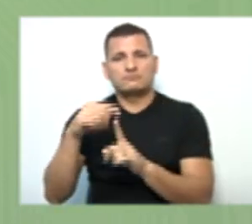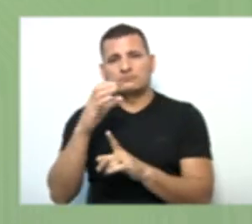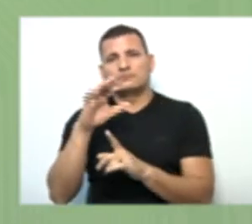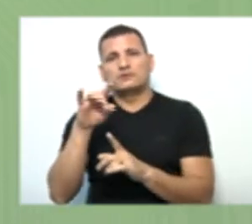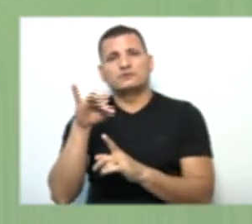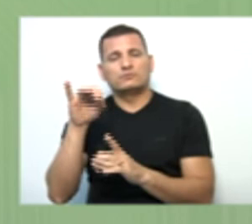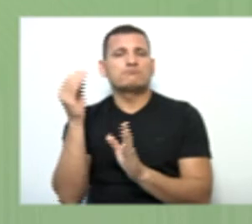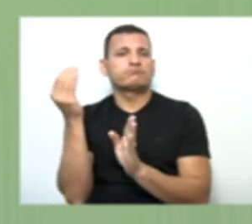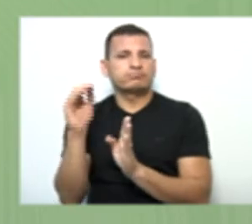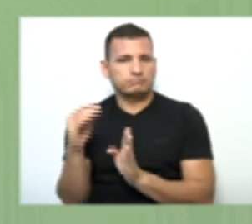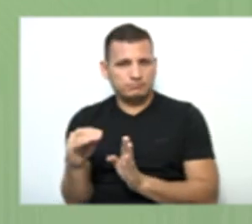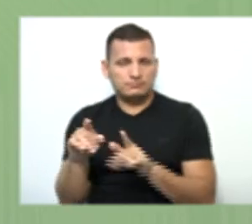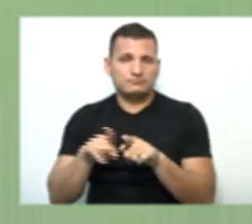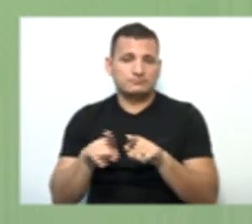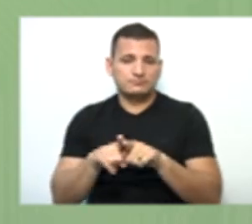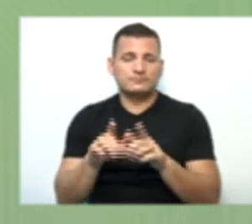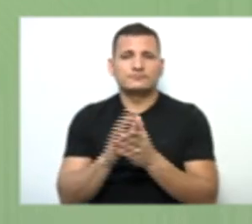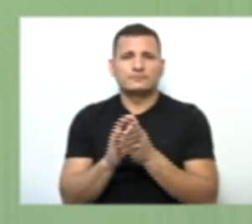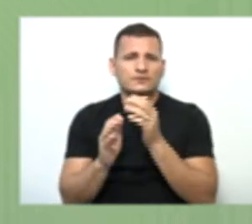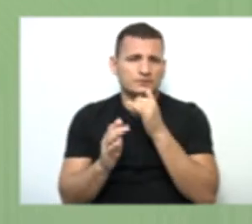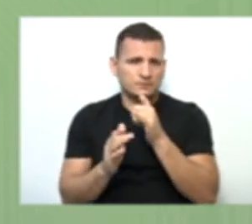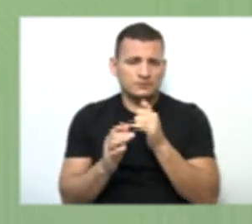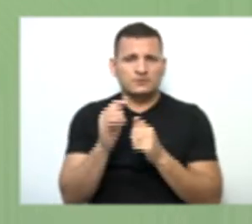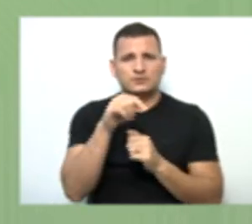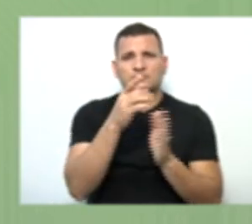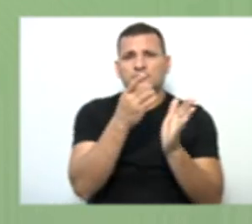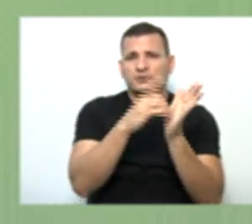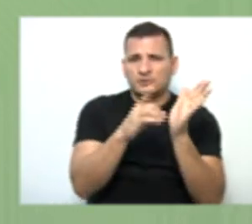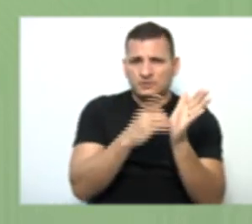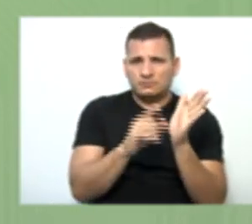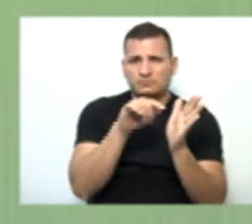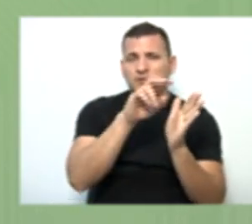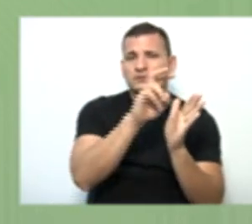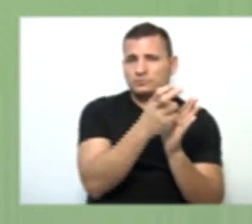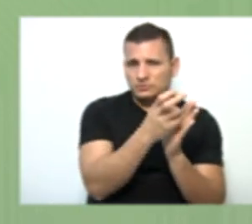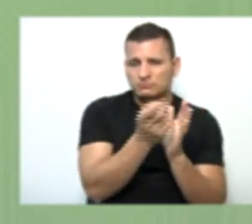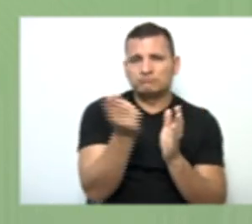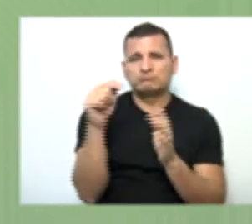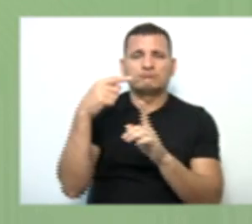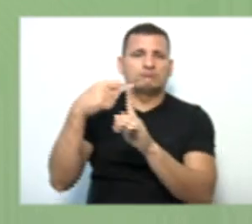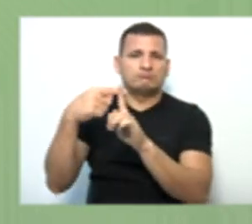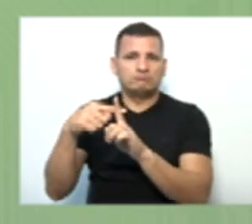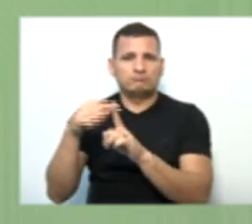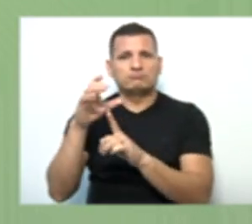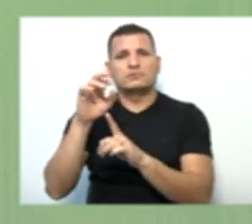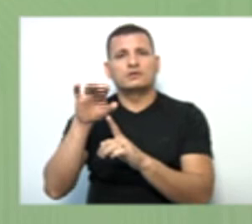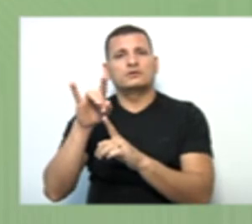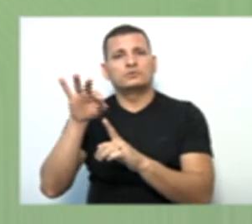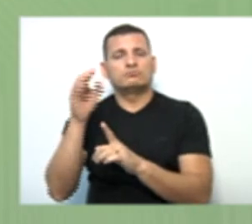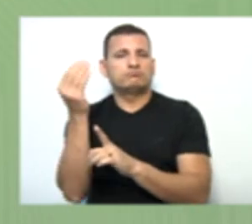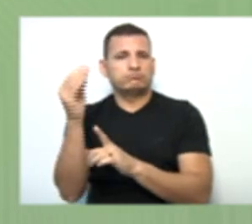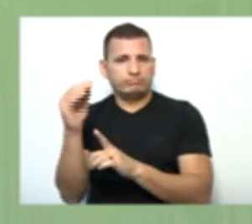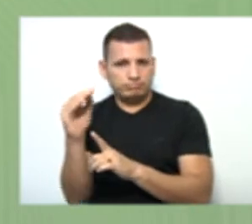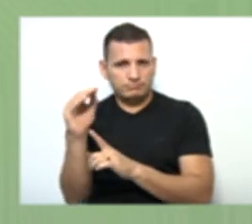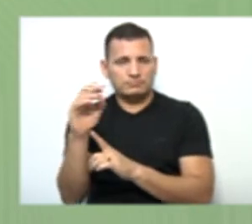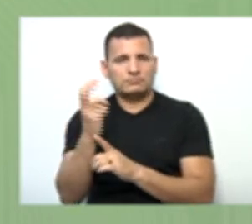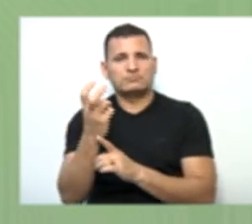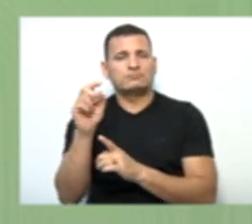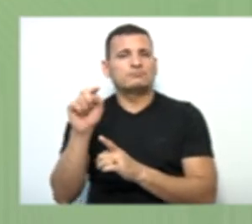seja, se tem 5.000 lançado a débito, haverá 5.000 lançado a crédito. É a